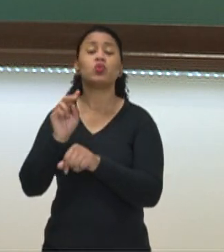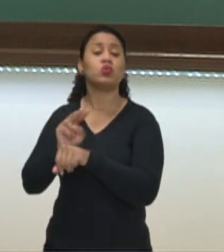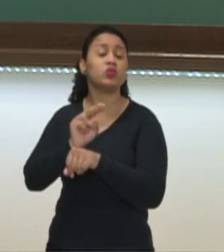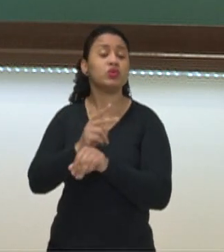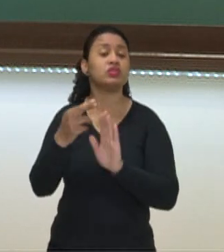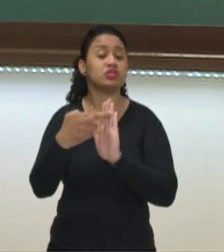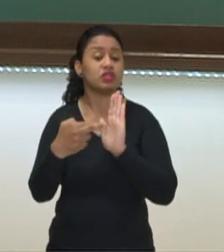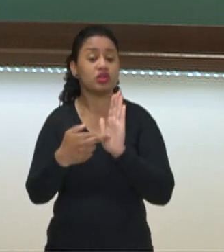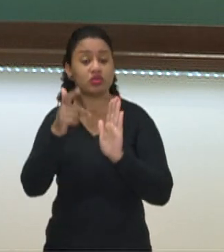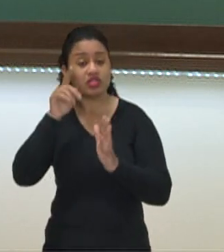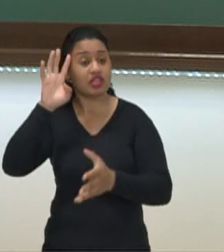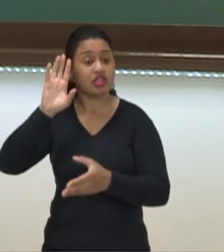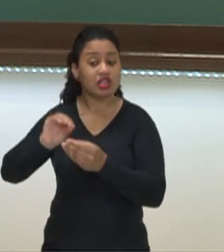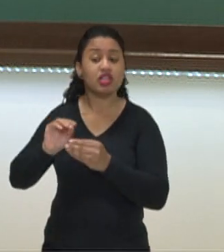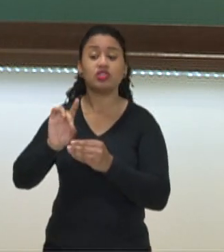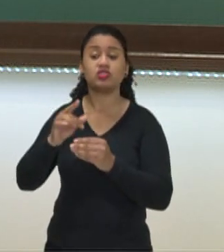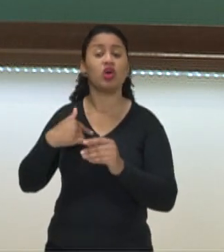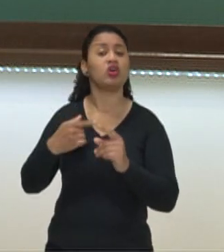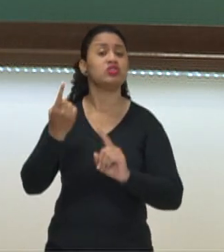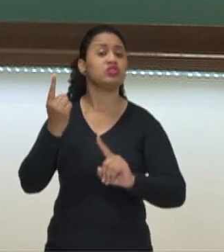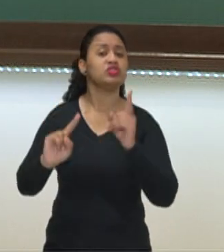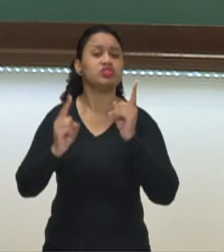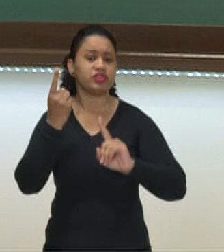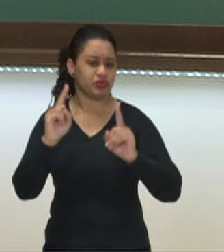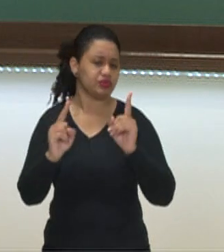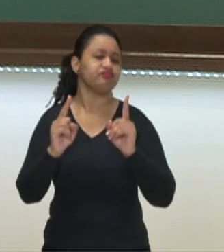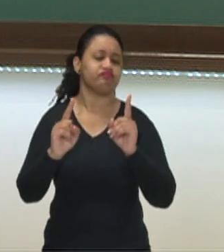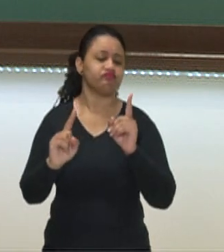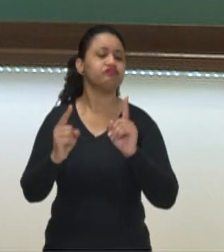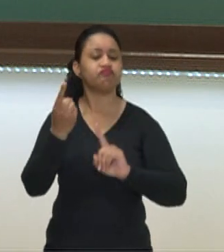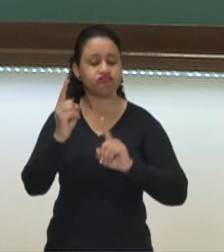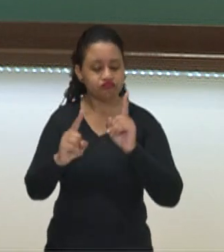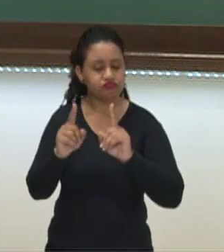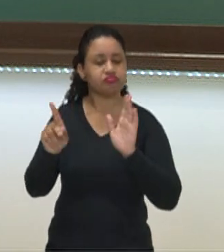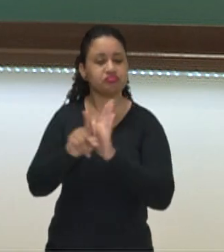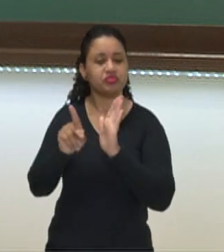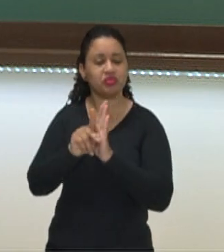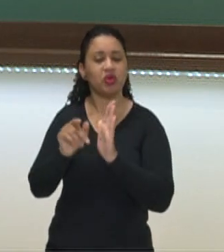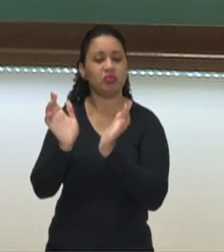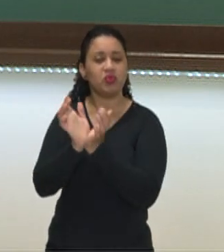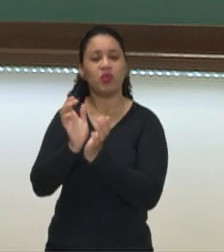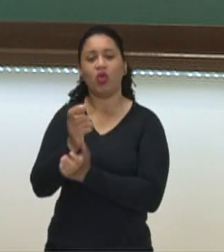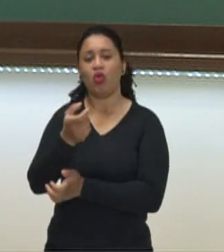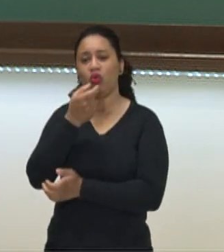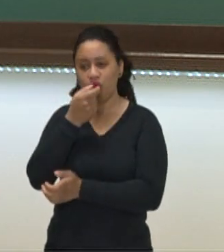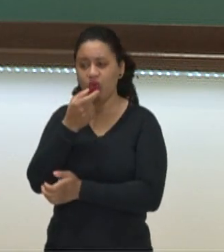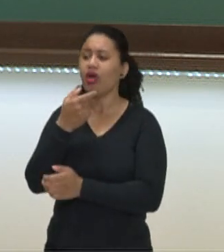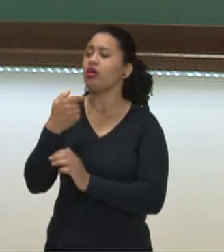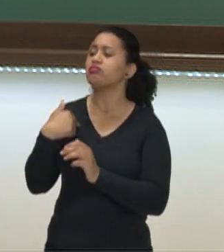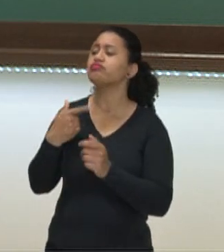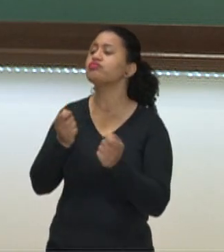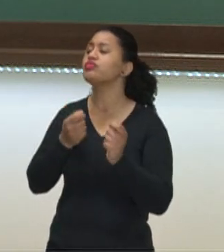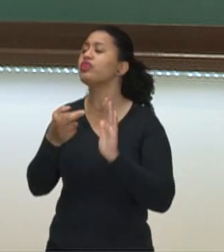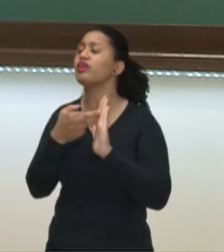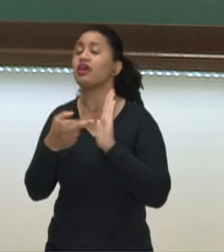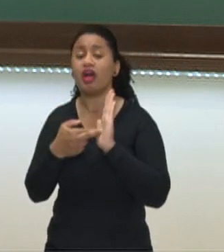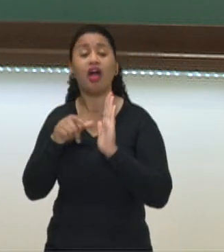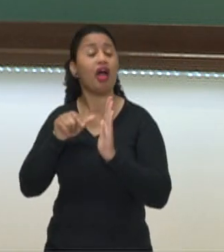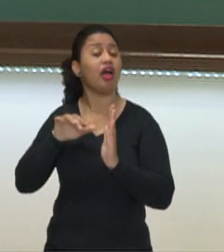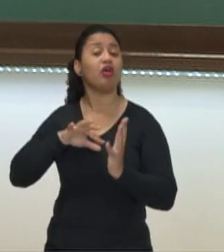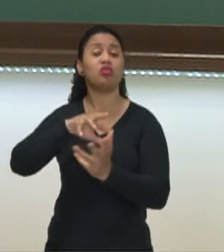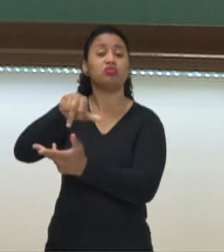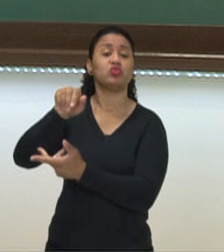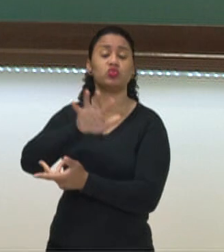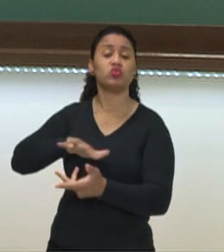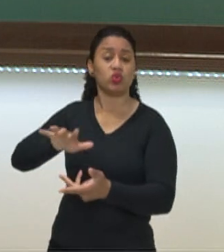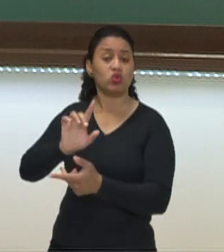conseguem se entender somente pelos gestos. O gestual técnico da arbitragem, essas regras, são universais, é a